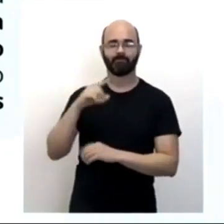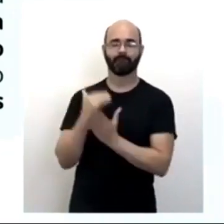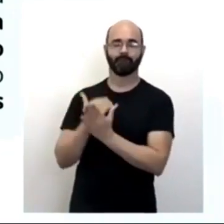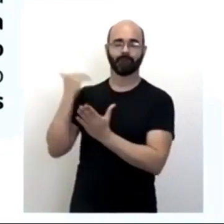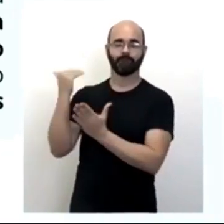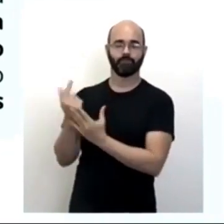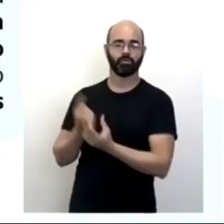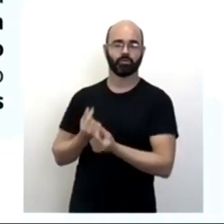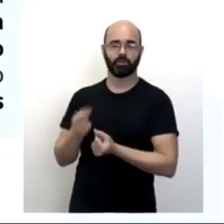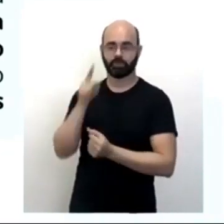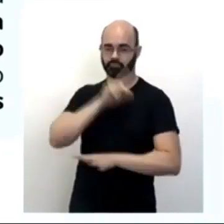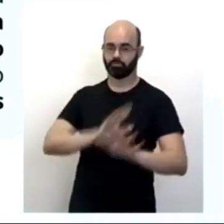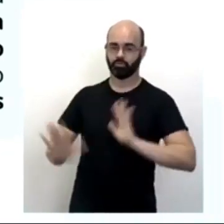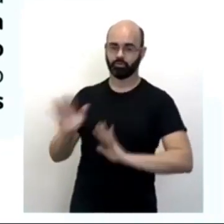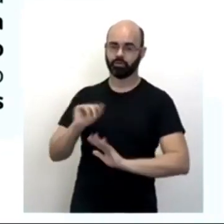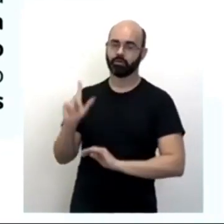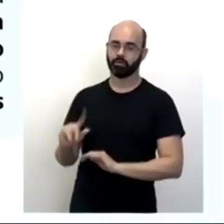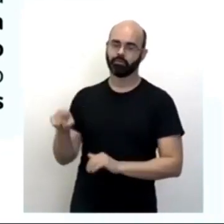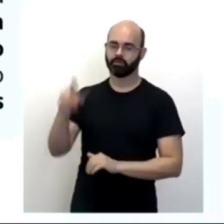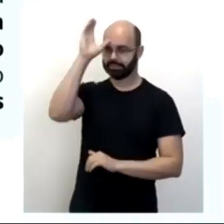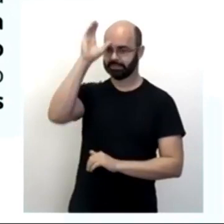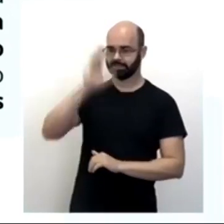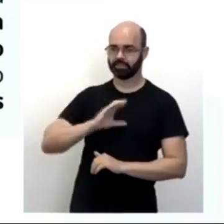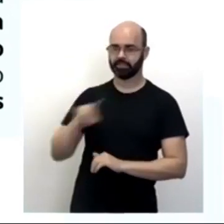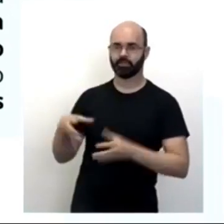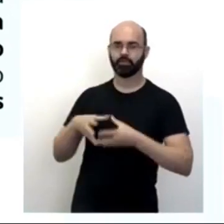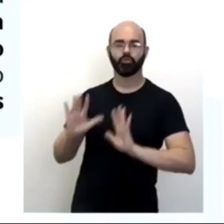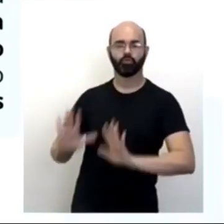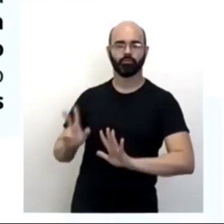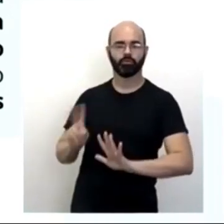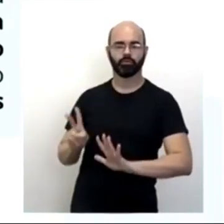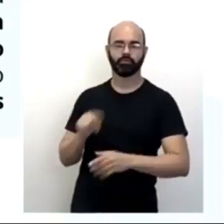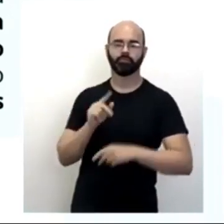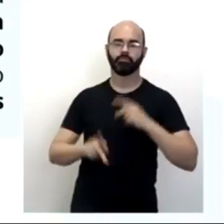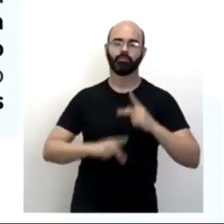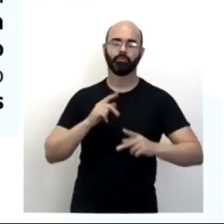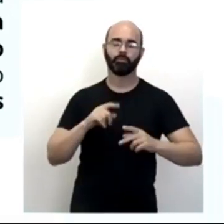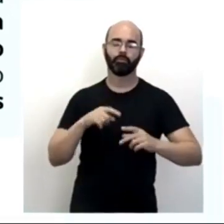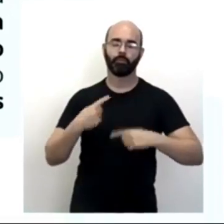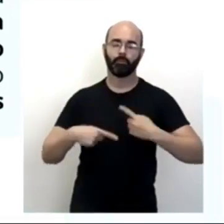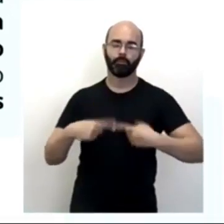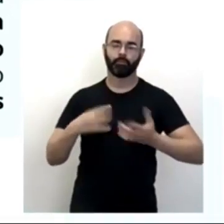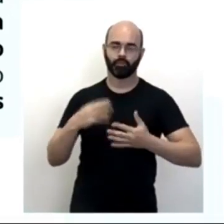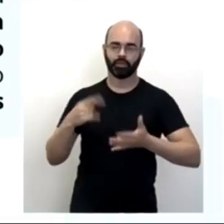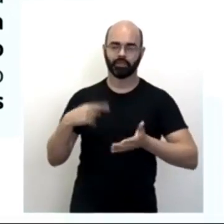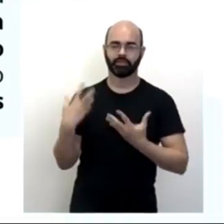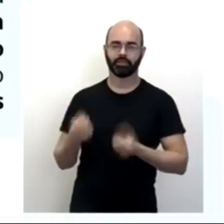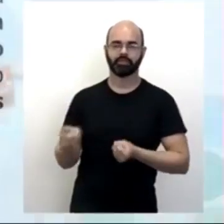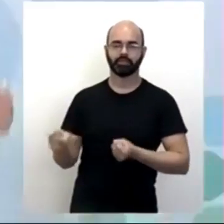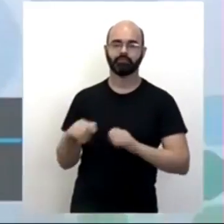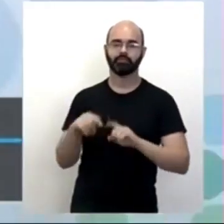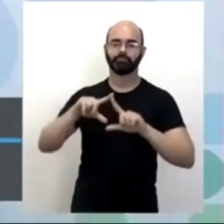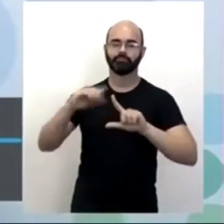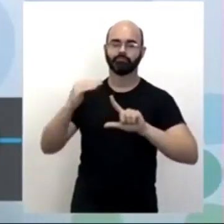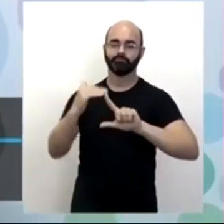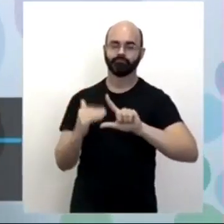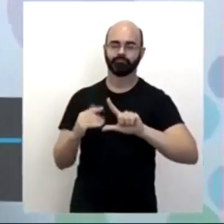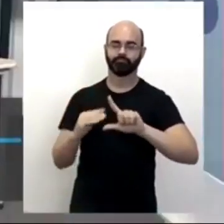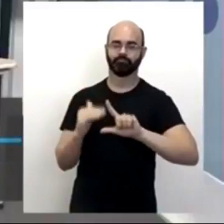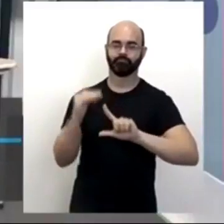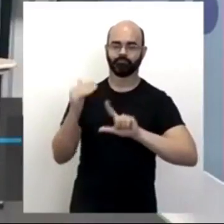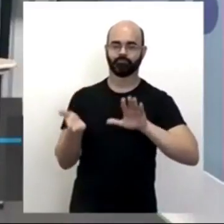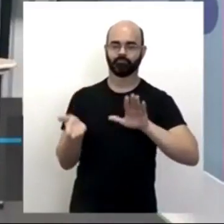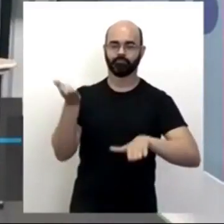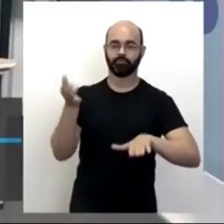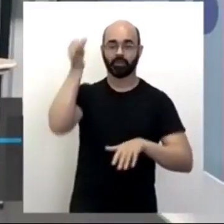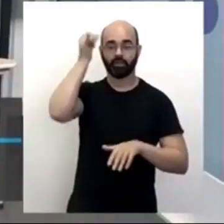estabelece a cidadania, a população e defende políticas voltadas à diminuição das desigualdades sociais. Professora Jennifer,